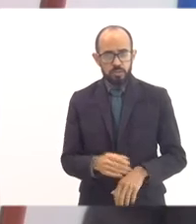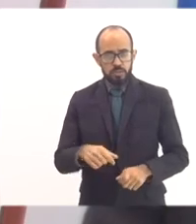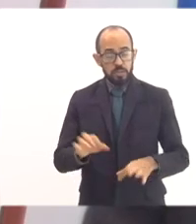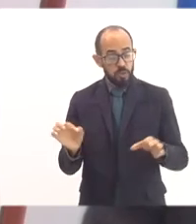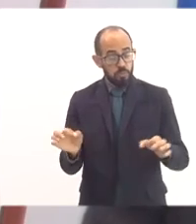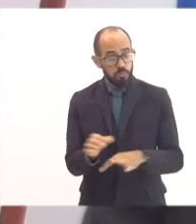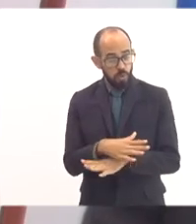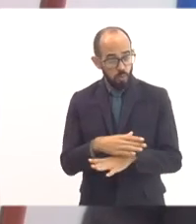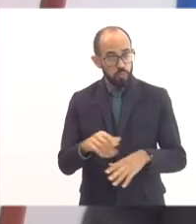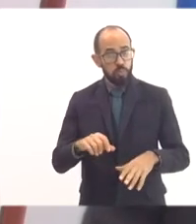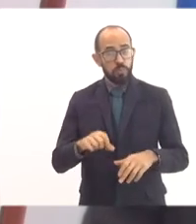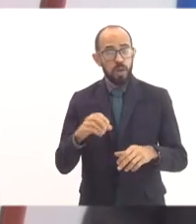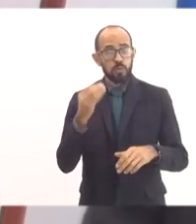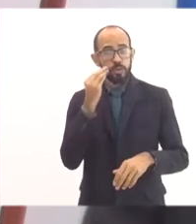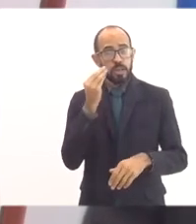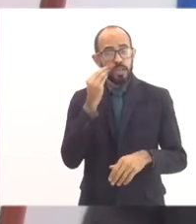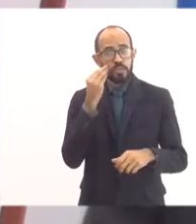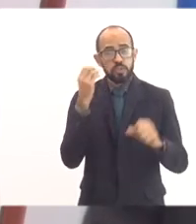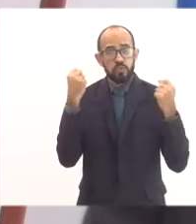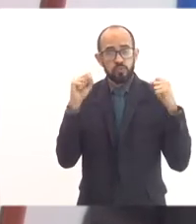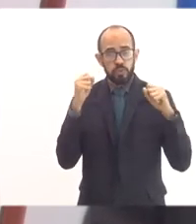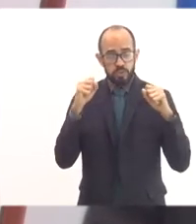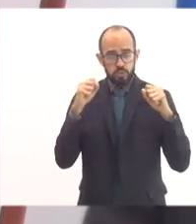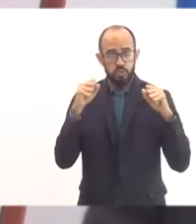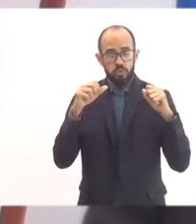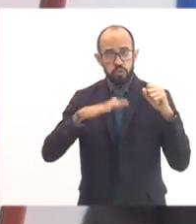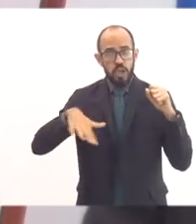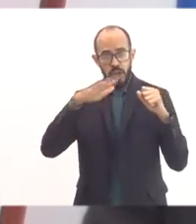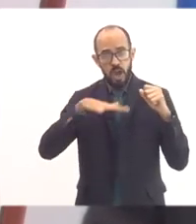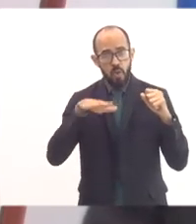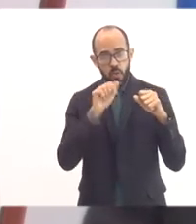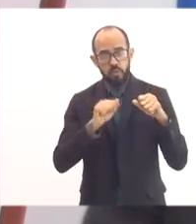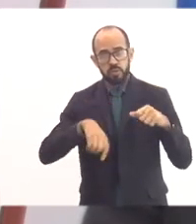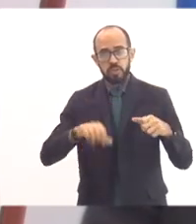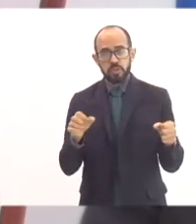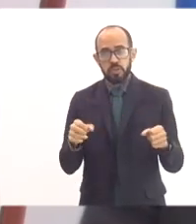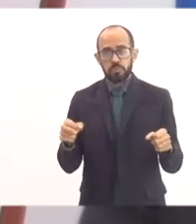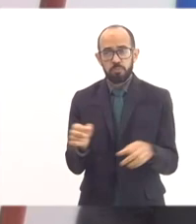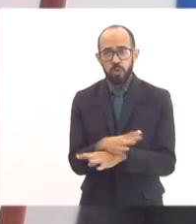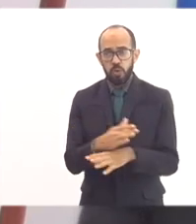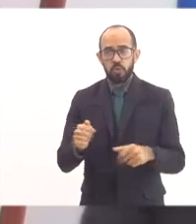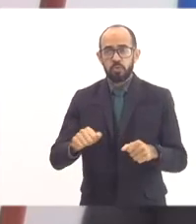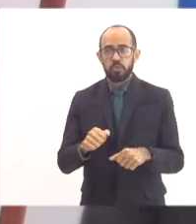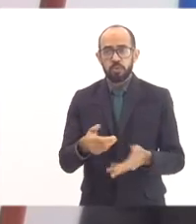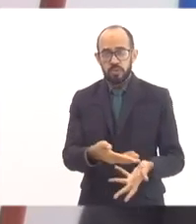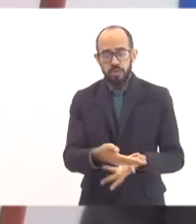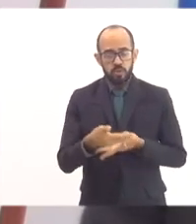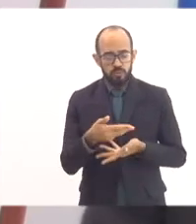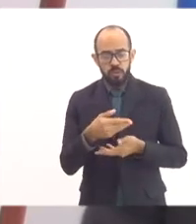prontos para o TAF amplo, estejam aptos para serem chamados com investigação social feita,